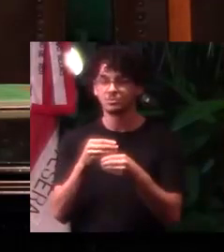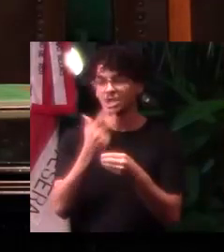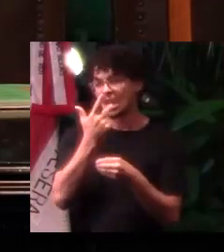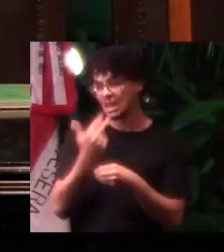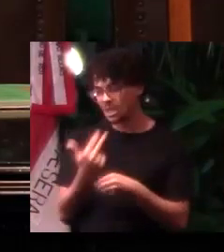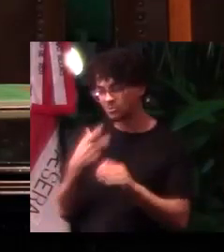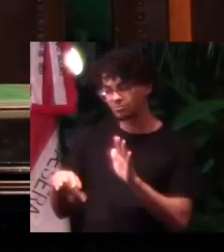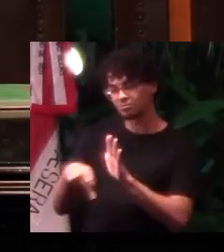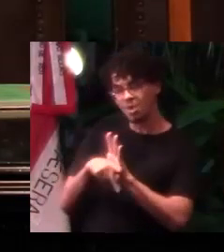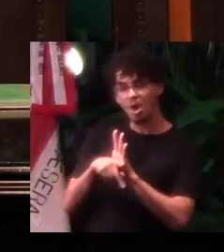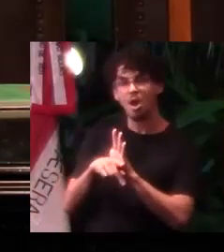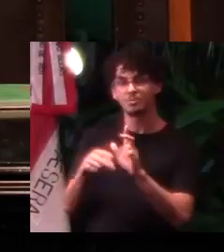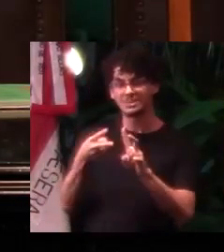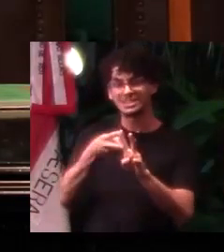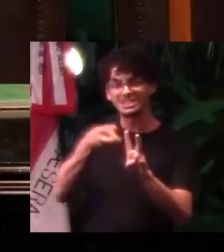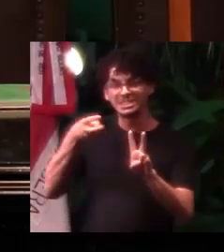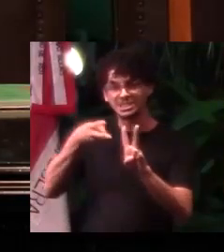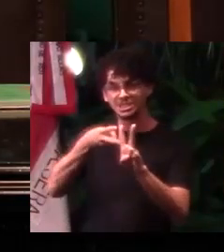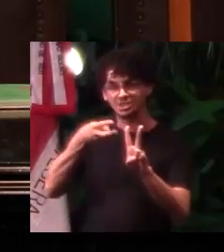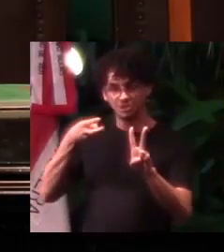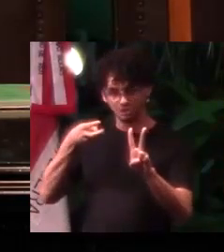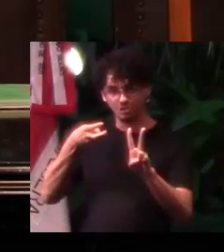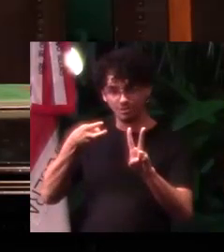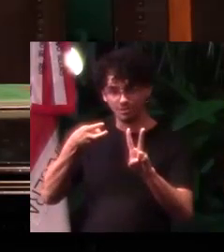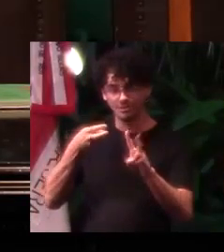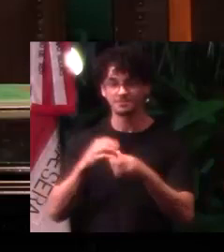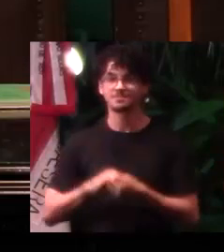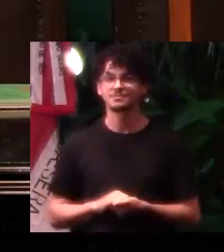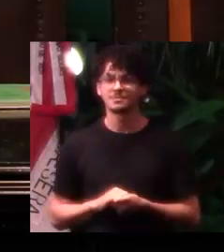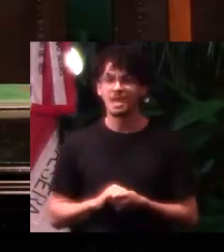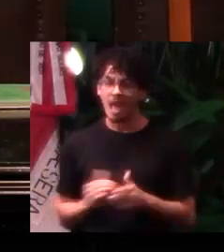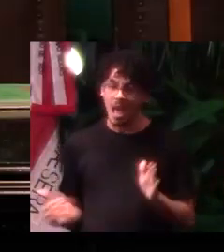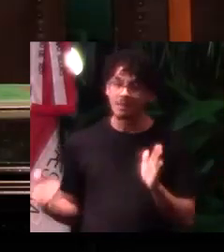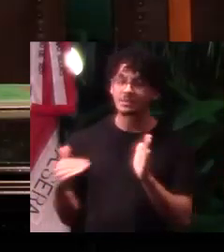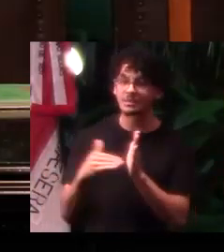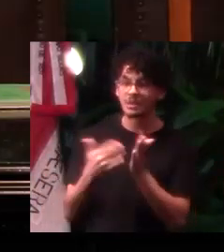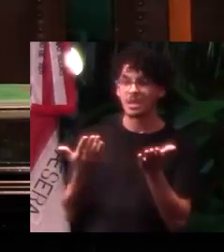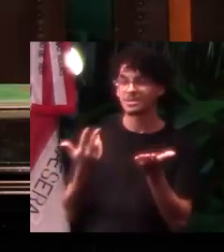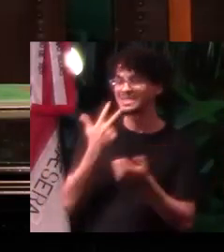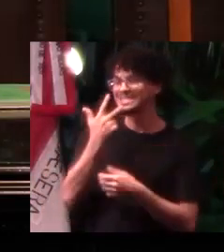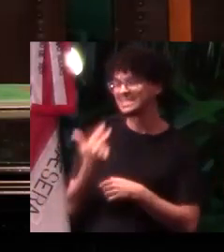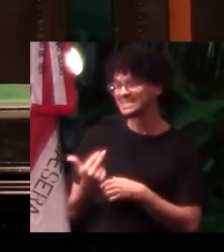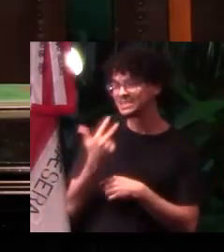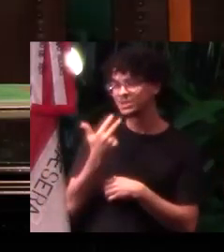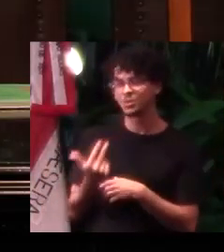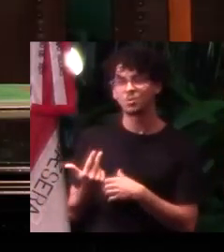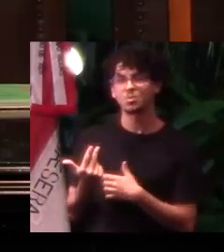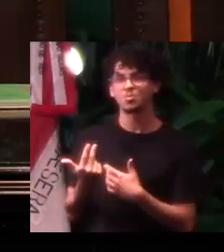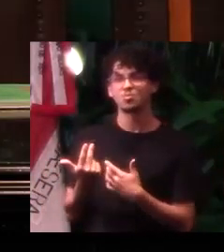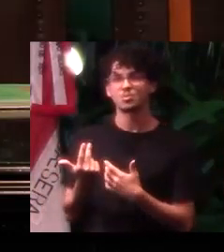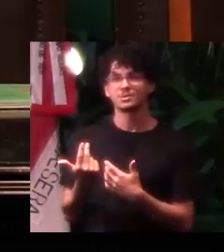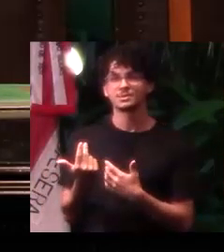povos indígenas, dos povos originários, né, até línguas de